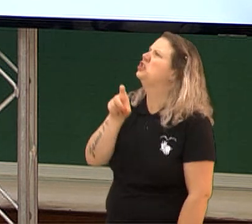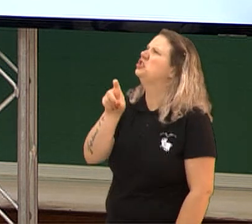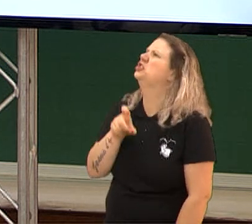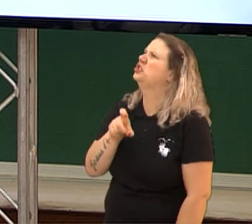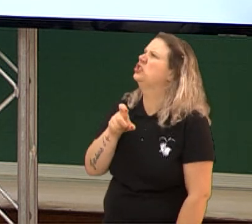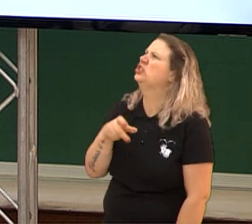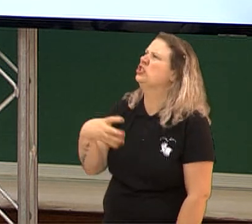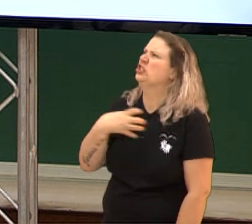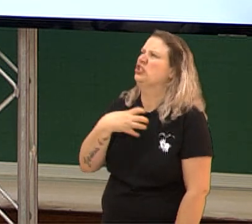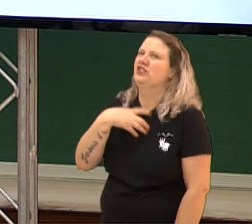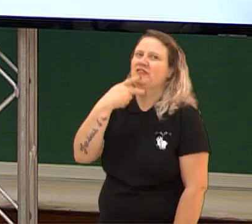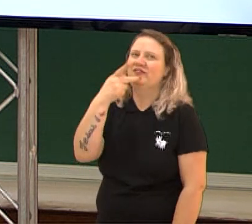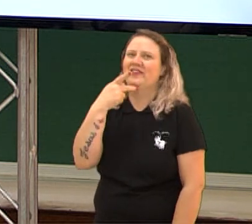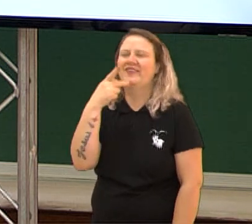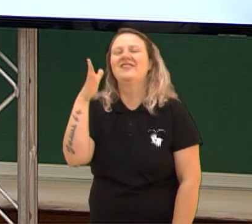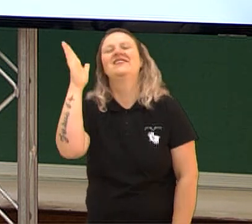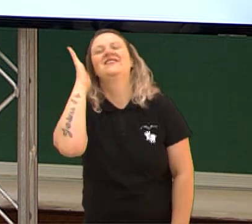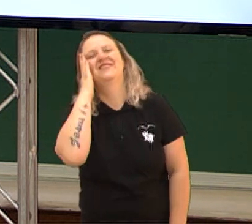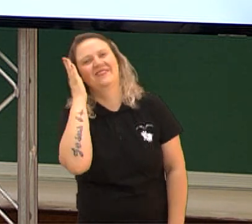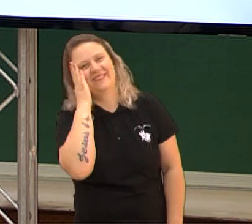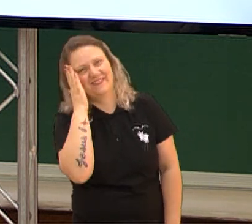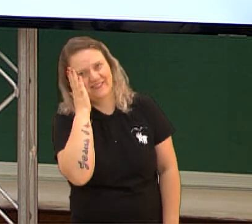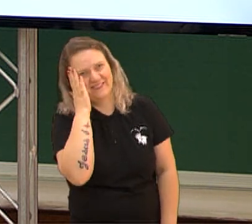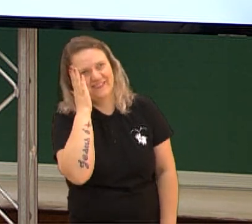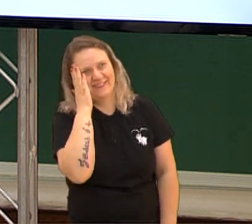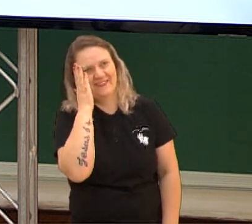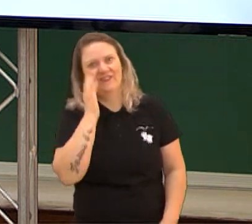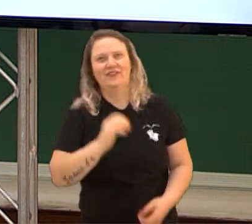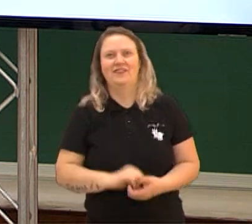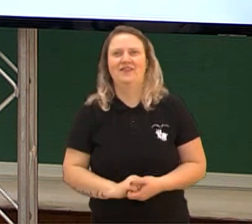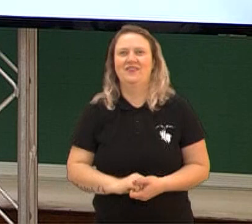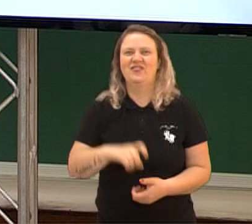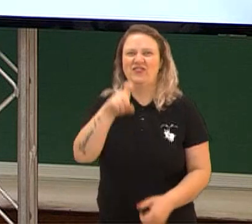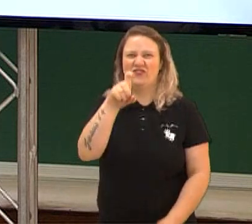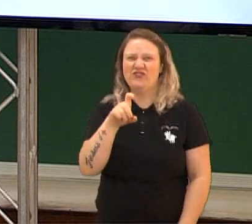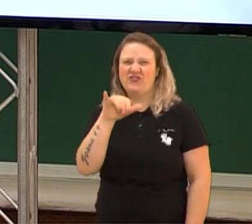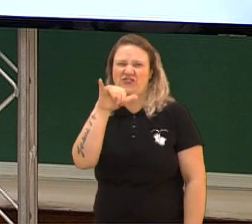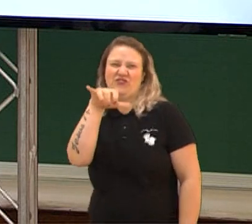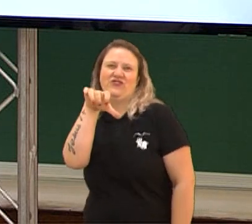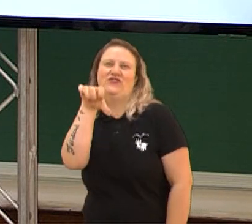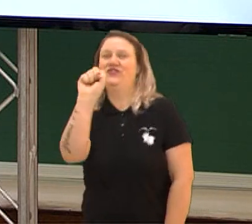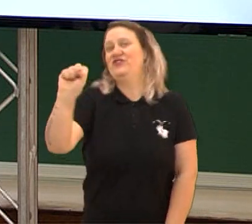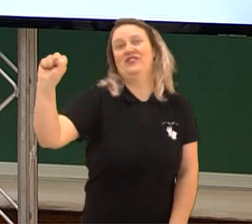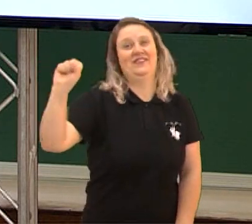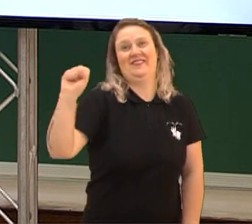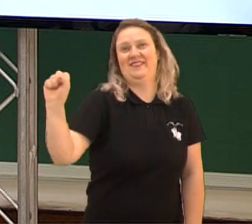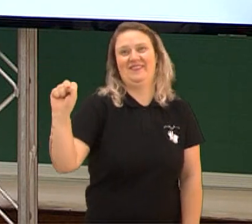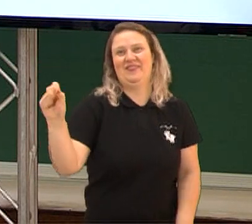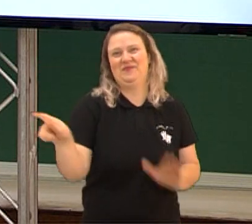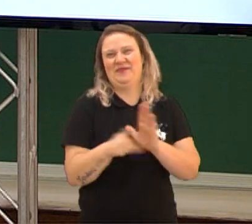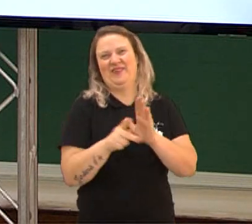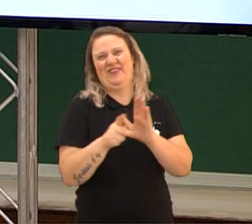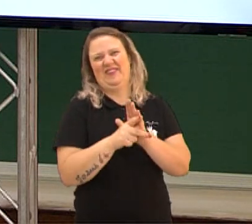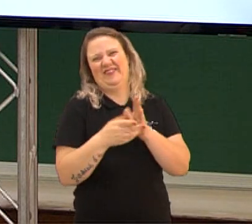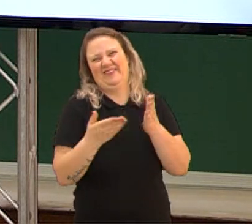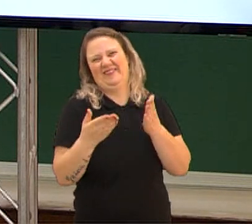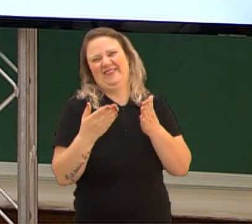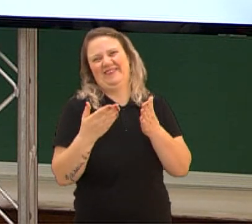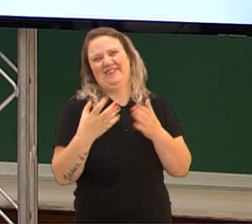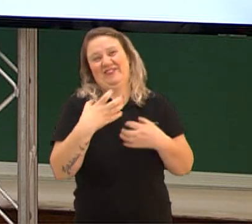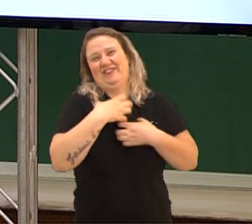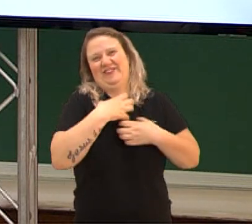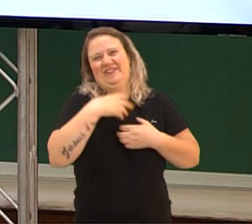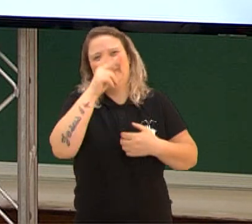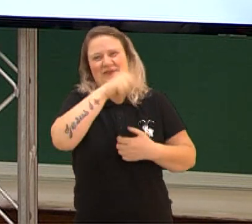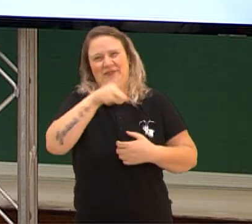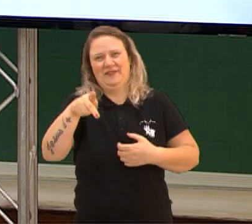Eu sei, pessoal. Eu sei. Vou falar X, então. X, olha o passarinho, tch, olha o passarinho. Tch. Tá legal? Então aqui,